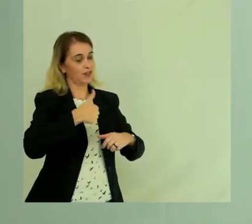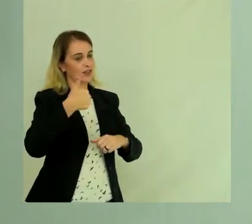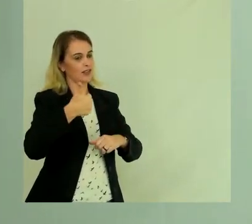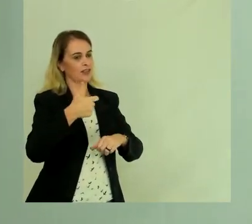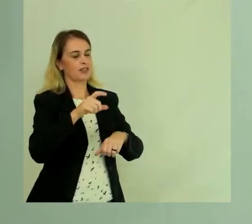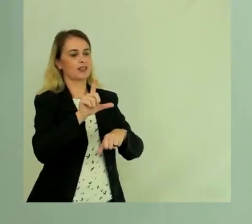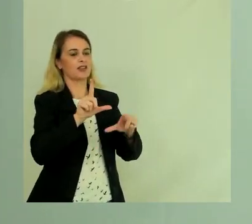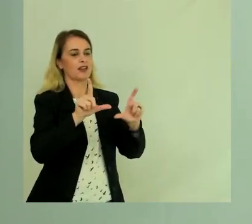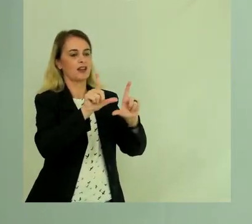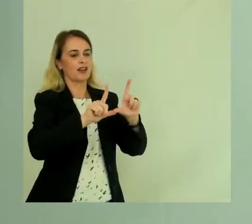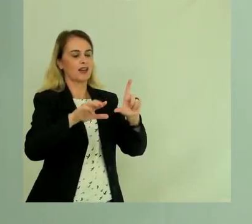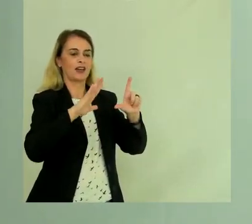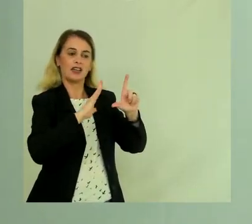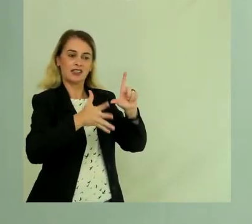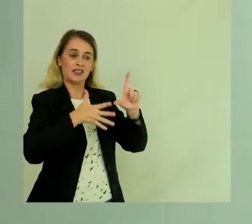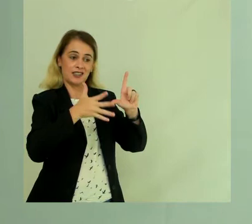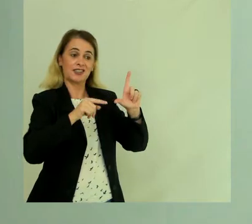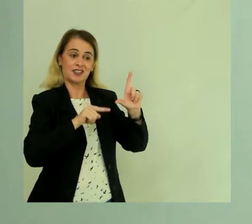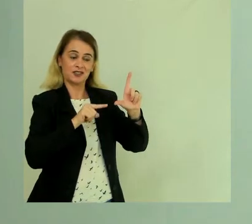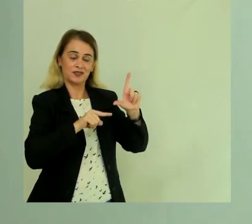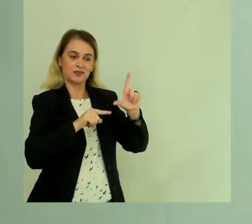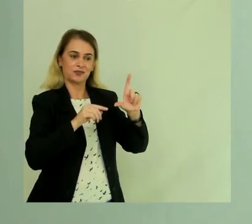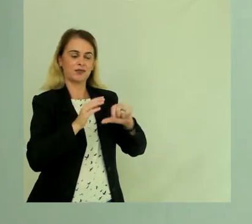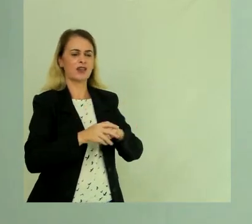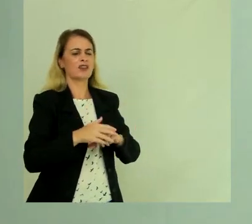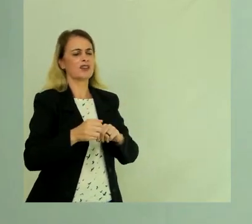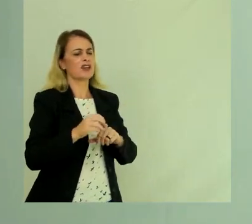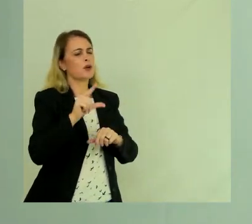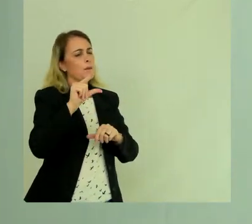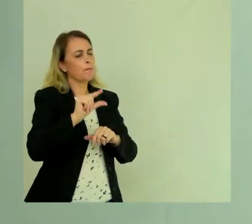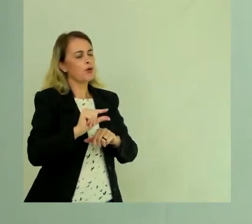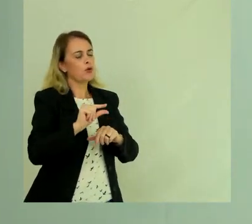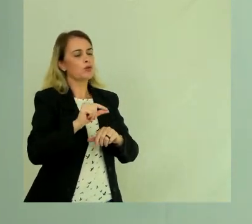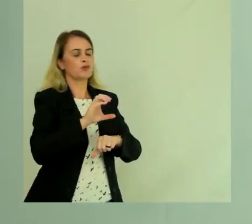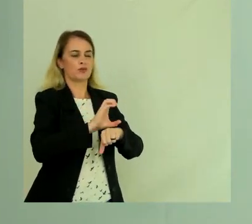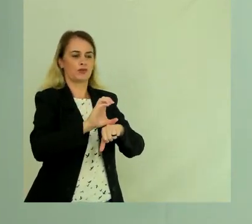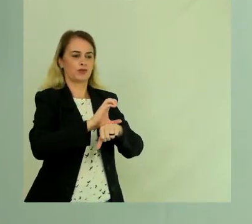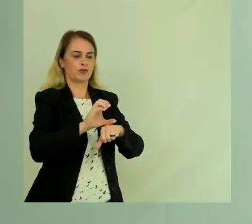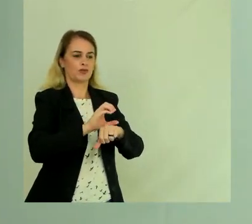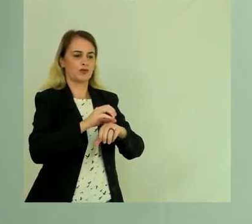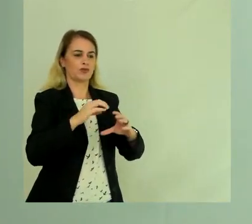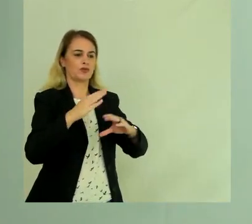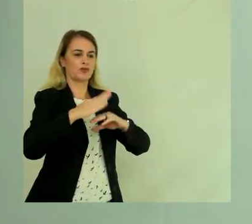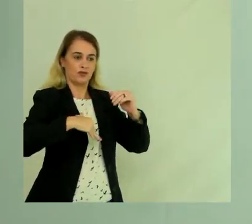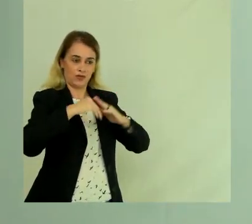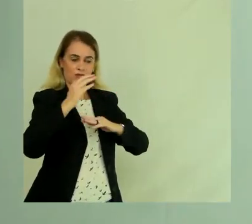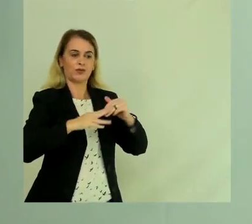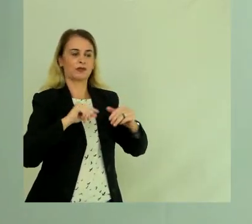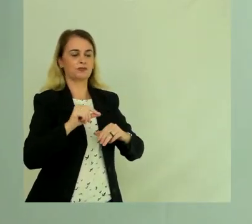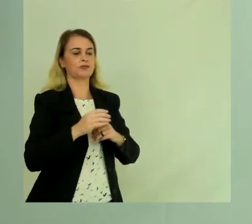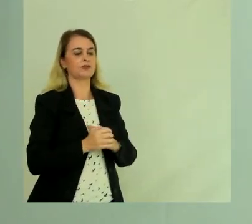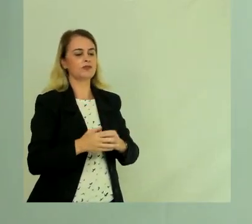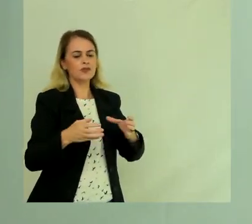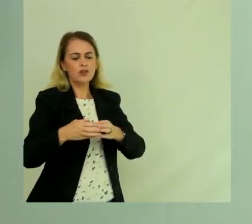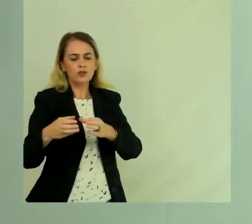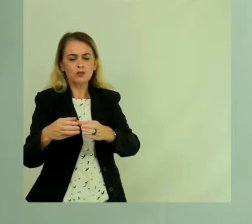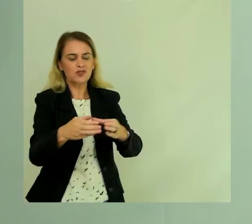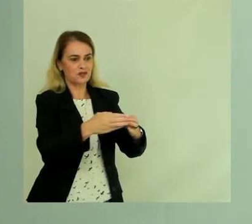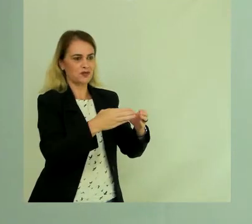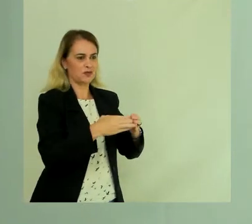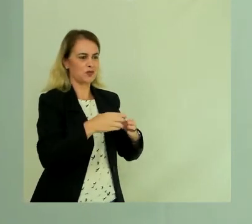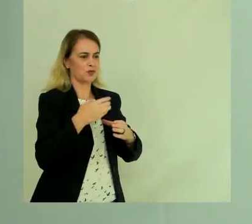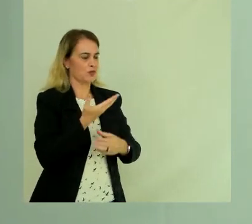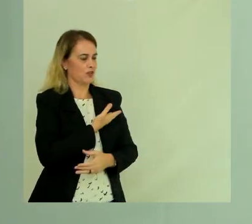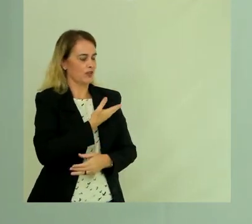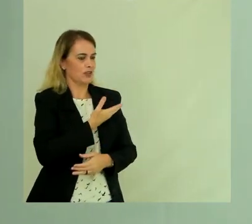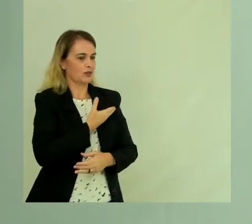que eram pouquíssimos cursos no Brasil de formação. E assim, o meu grupo procurando, até que a